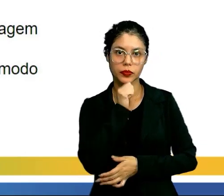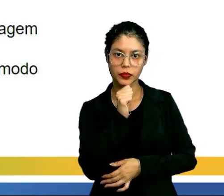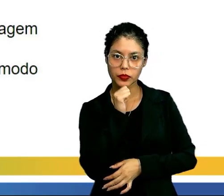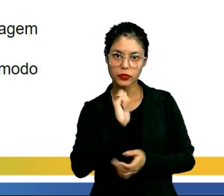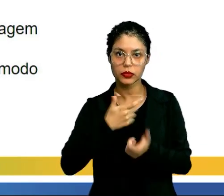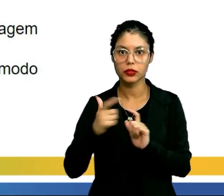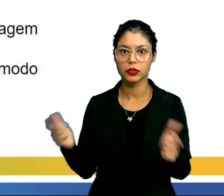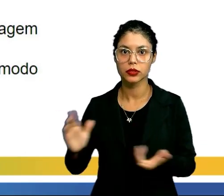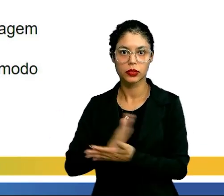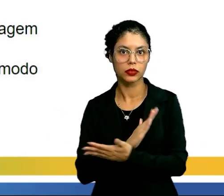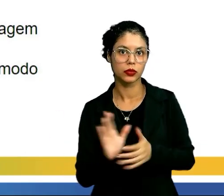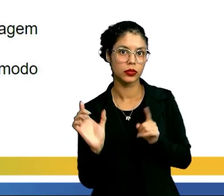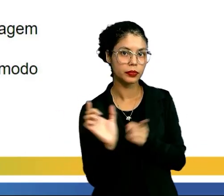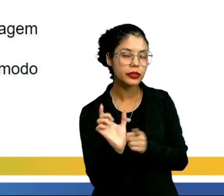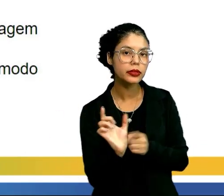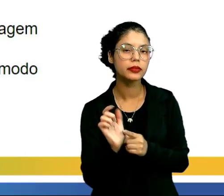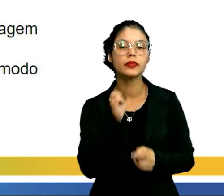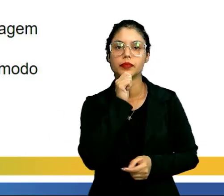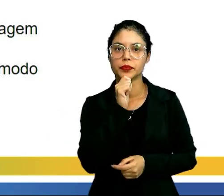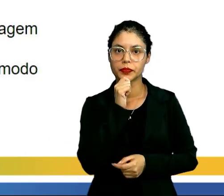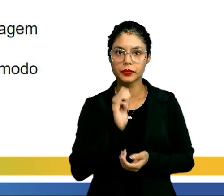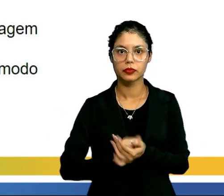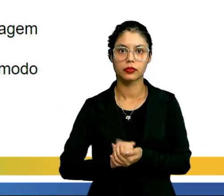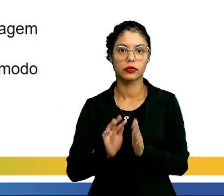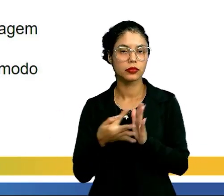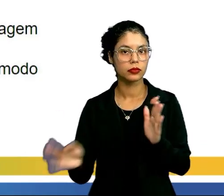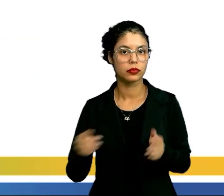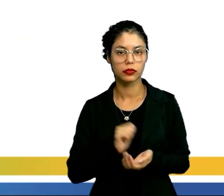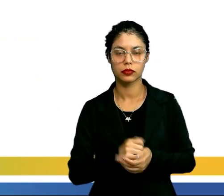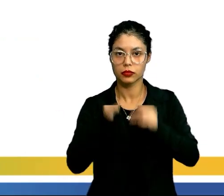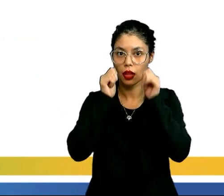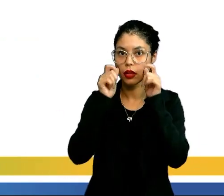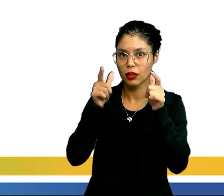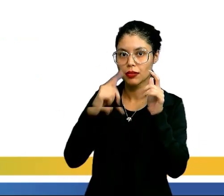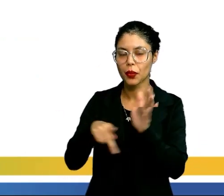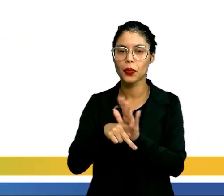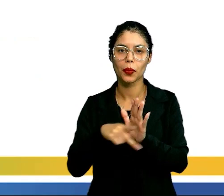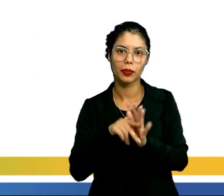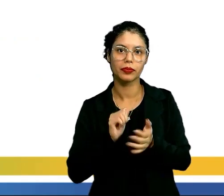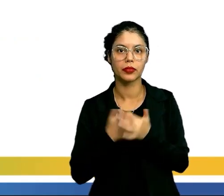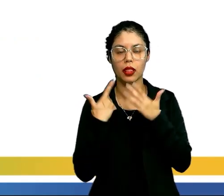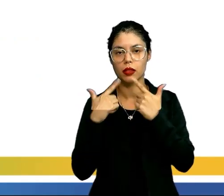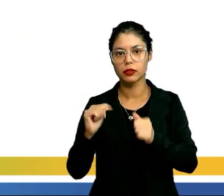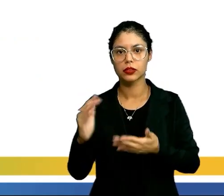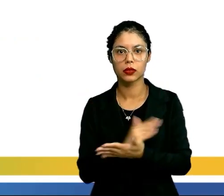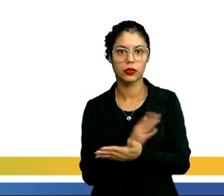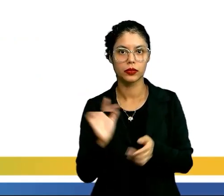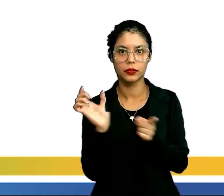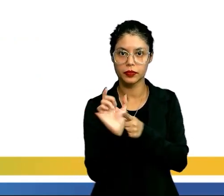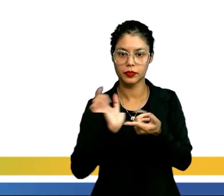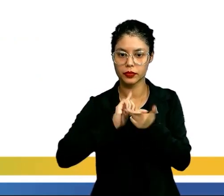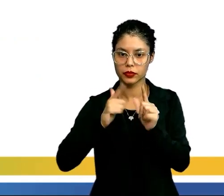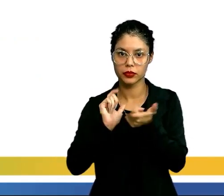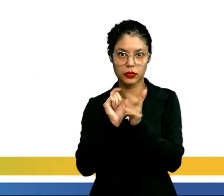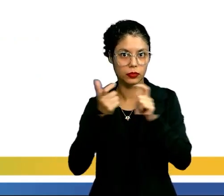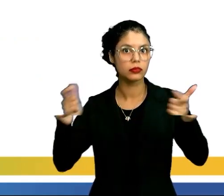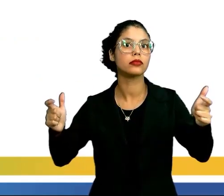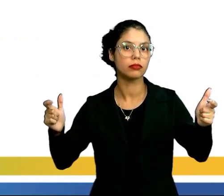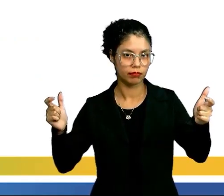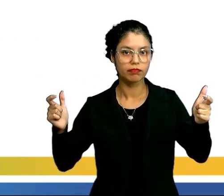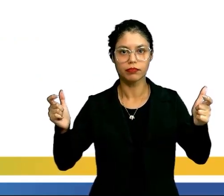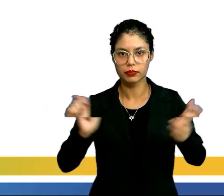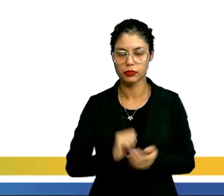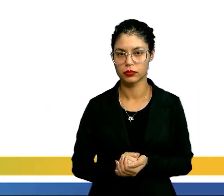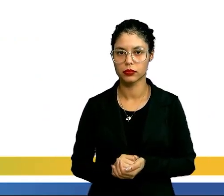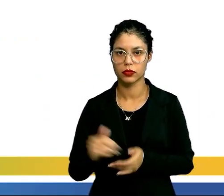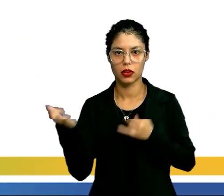no tamanho de algumas palavras e a função apelativa da linguagem. Nós temos aqui algumas palavras em letras garrafais enormes